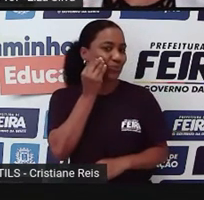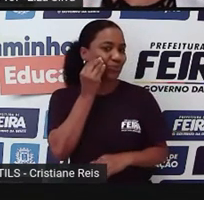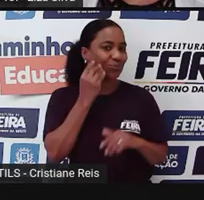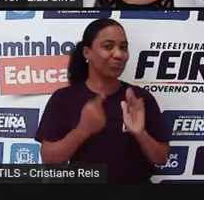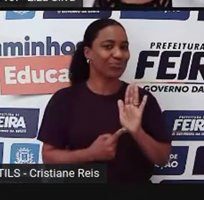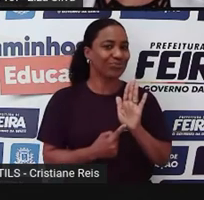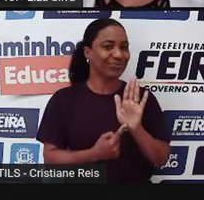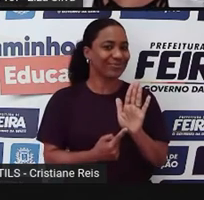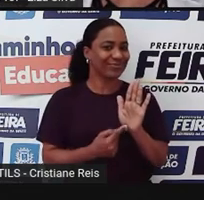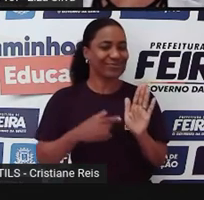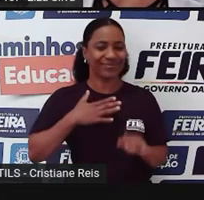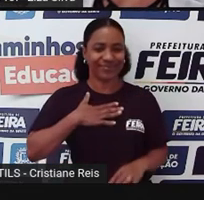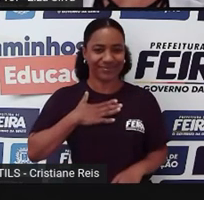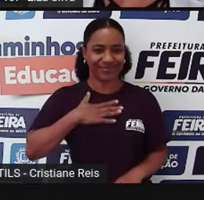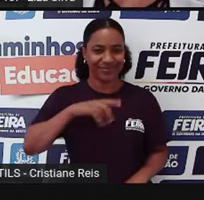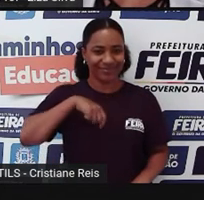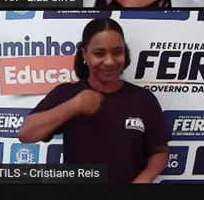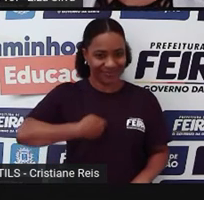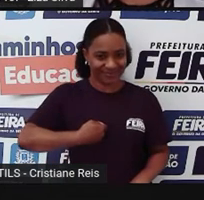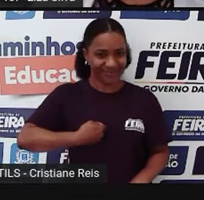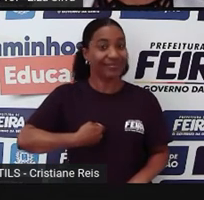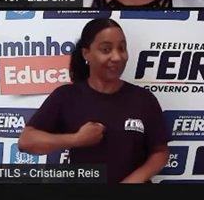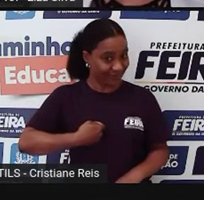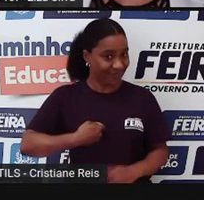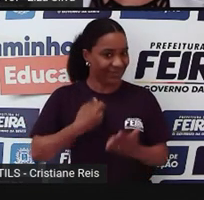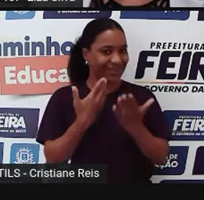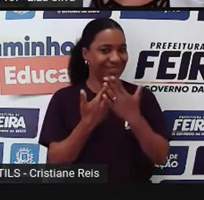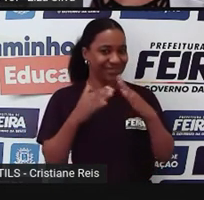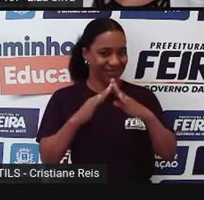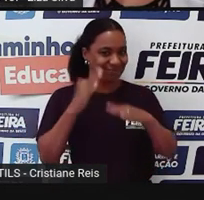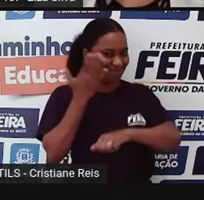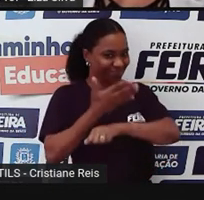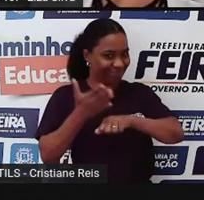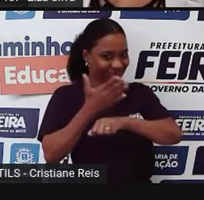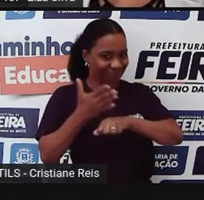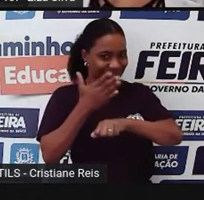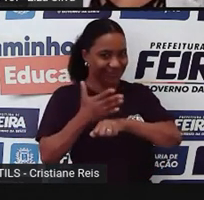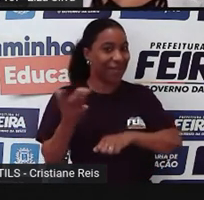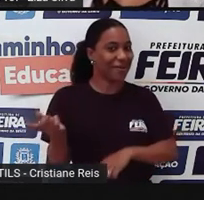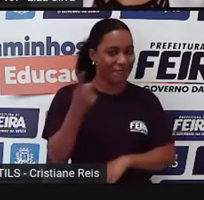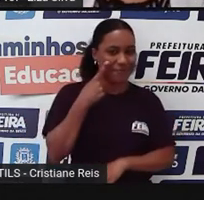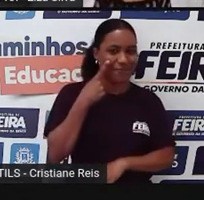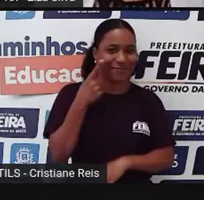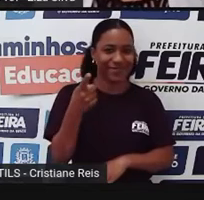esqueça de praticar isso na sua sala de aula Level 1